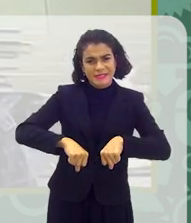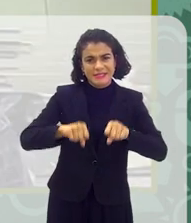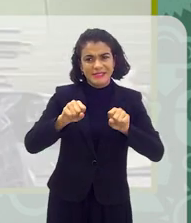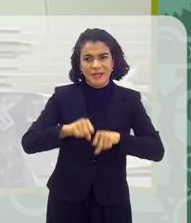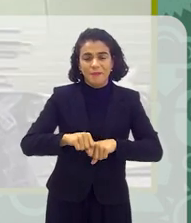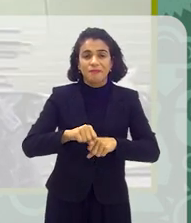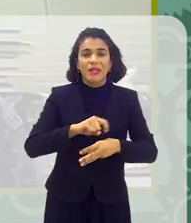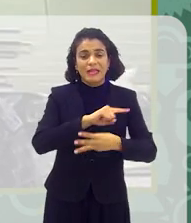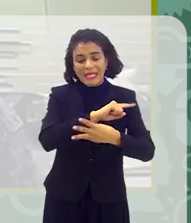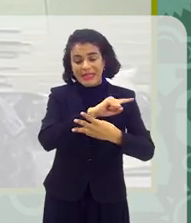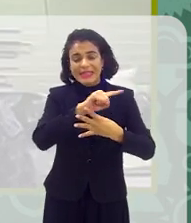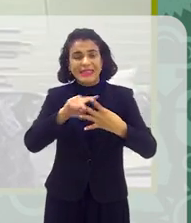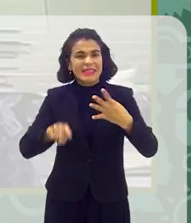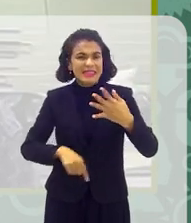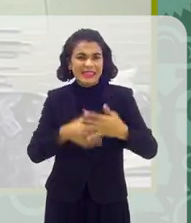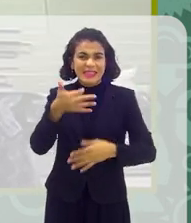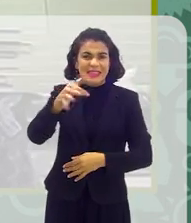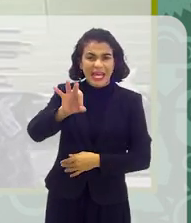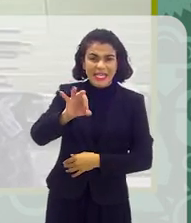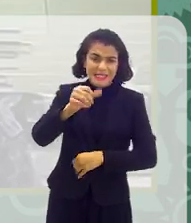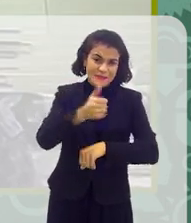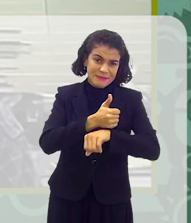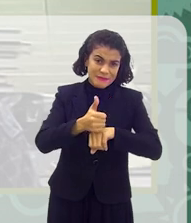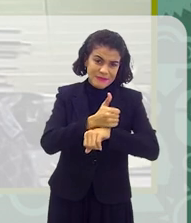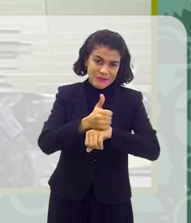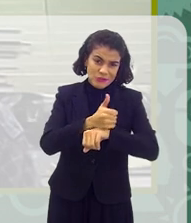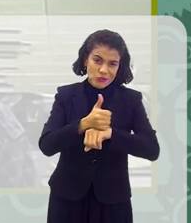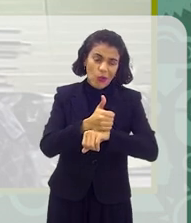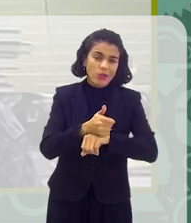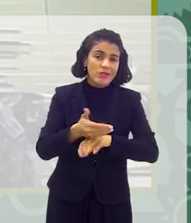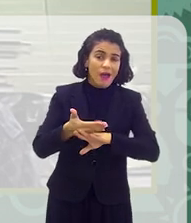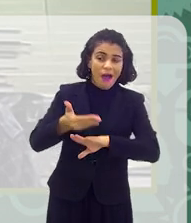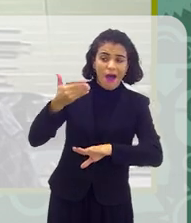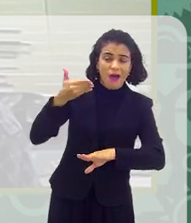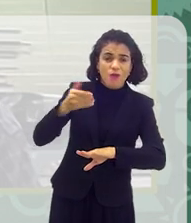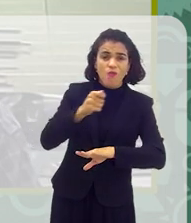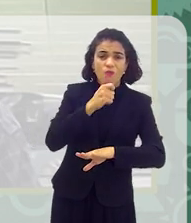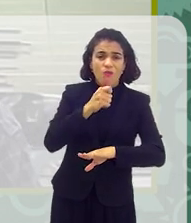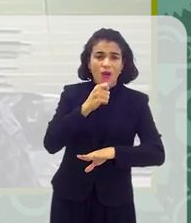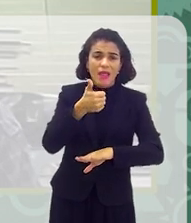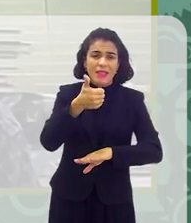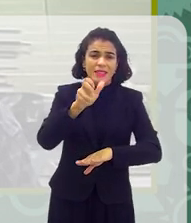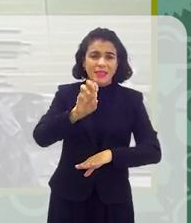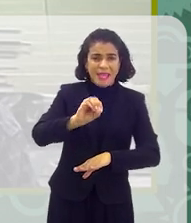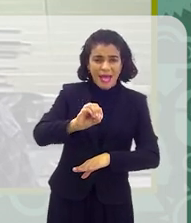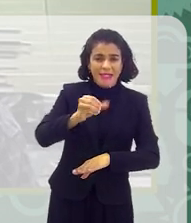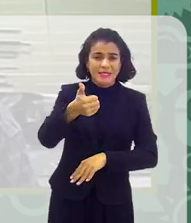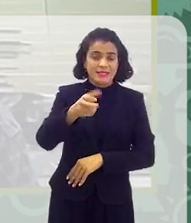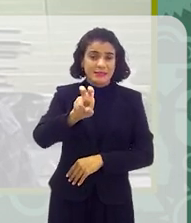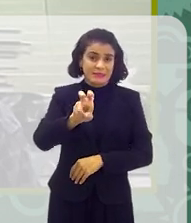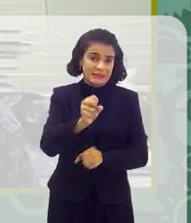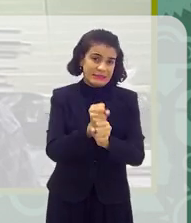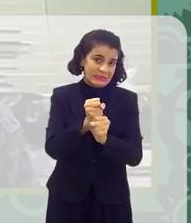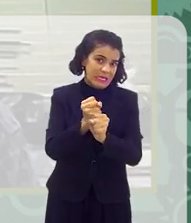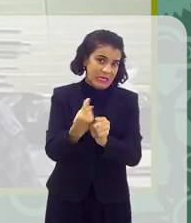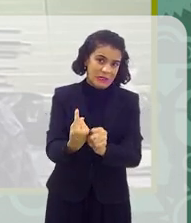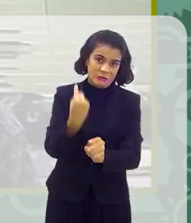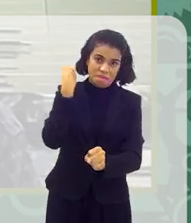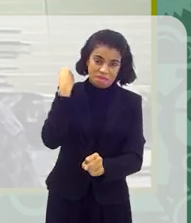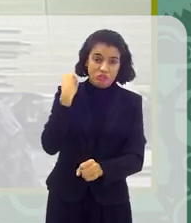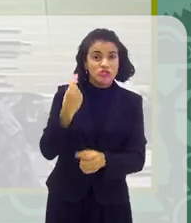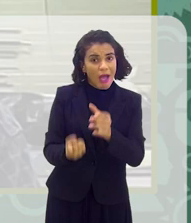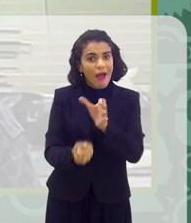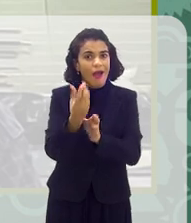isso, né? As 10 profissões que têm maior demanda atualmente são profissões que não existiam há 10, 15 anos atrás. Então, ela já está